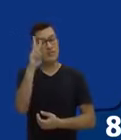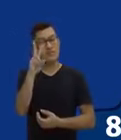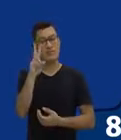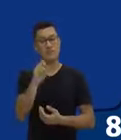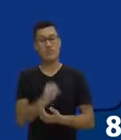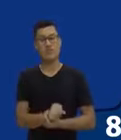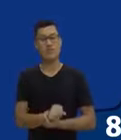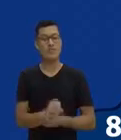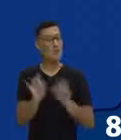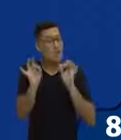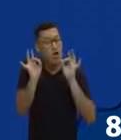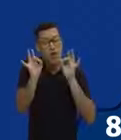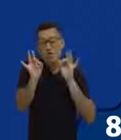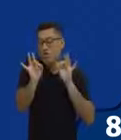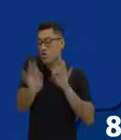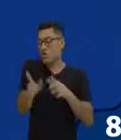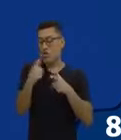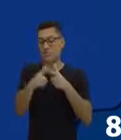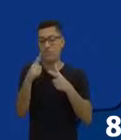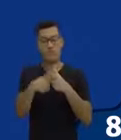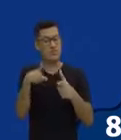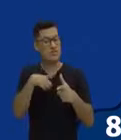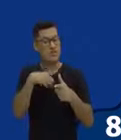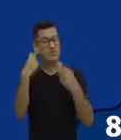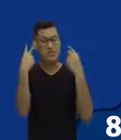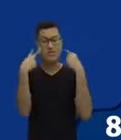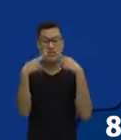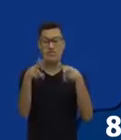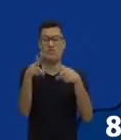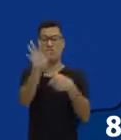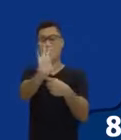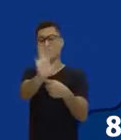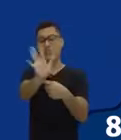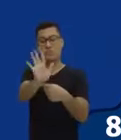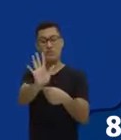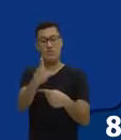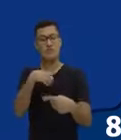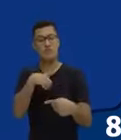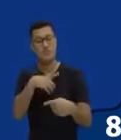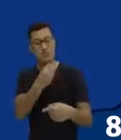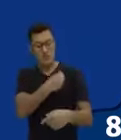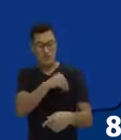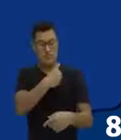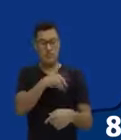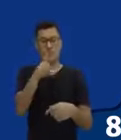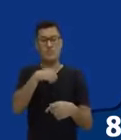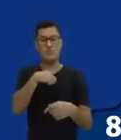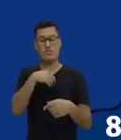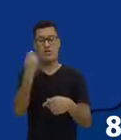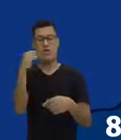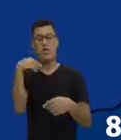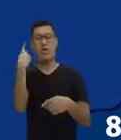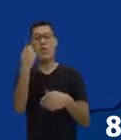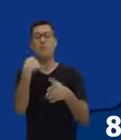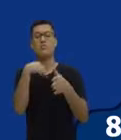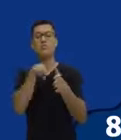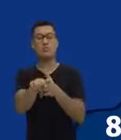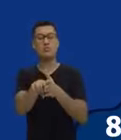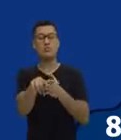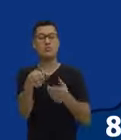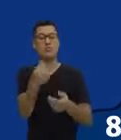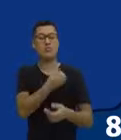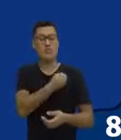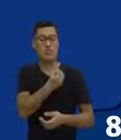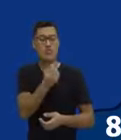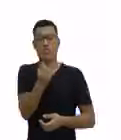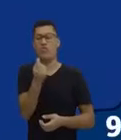não foi só essa situação que nós tivemos no nosso vídeo. Sim. Né? Nós tivemos a questão do salário e tivemos outra pergunta que é quanto custava cada camisa.